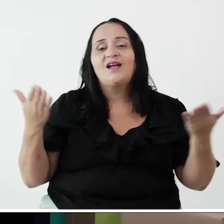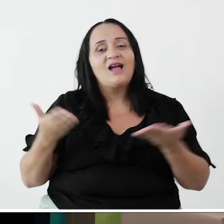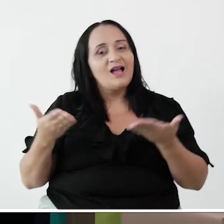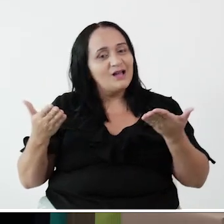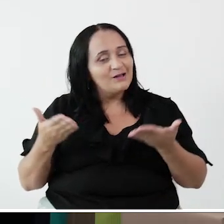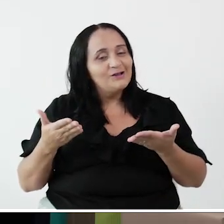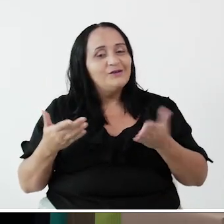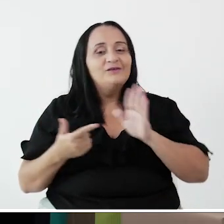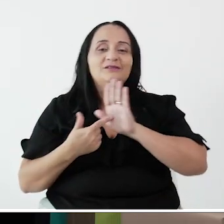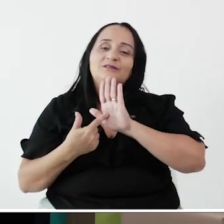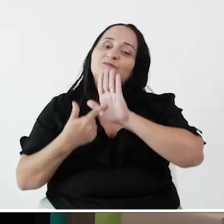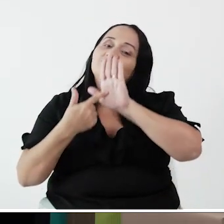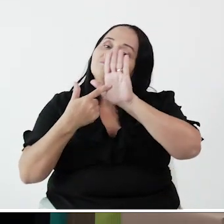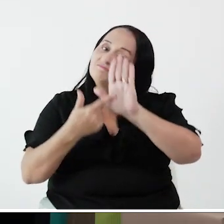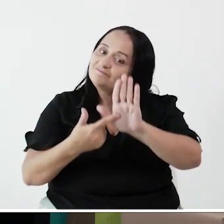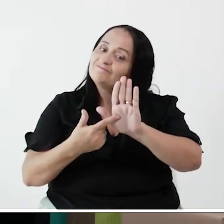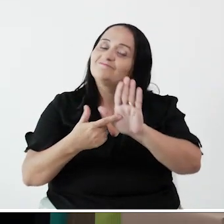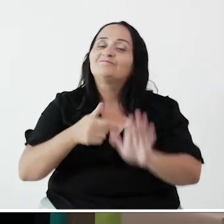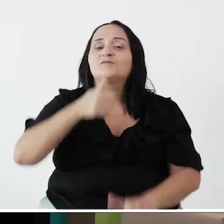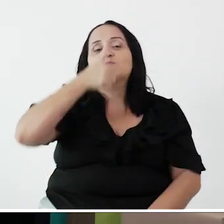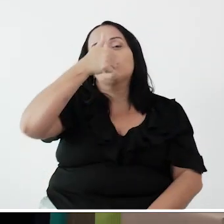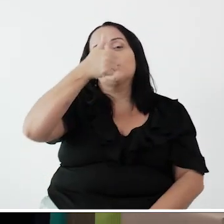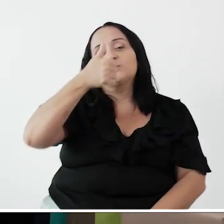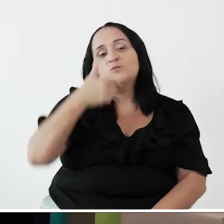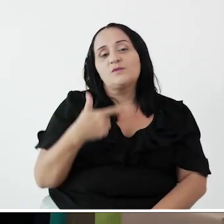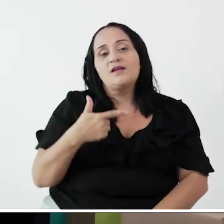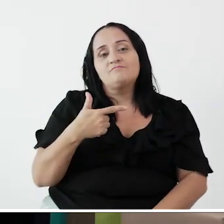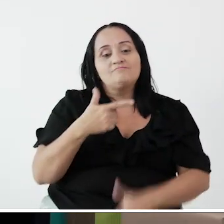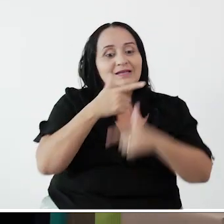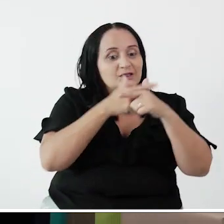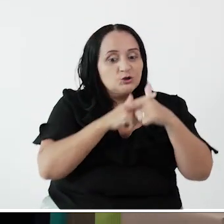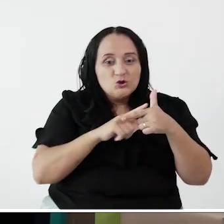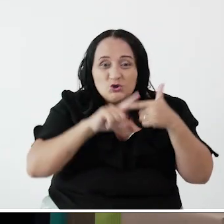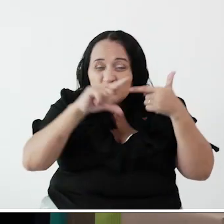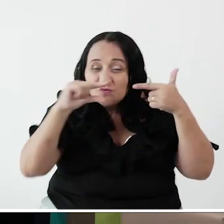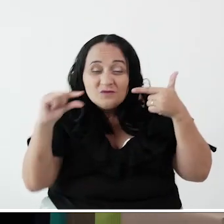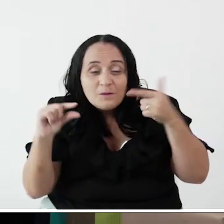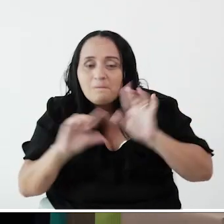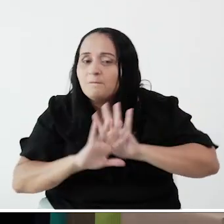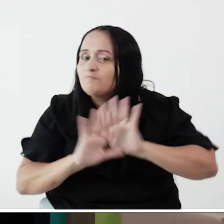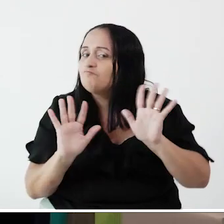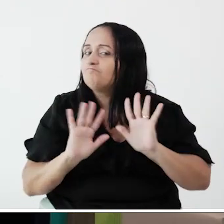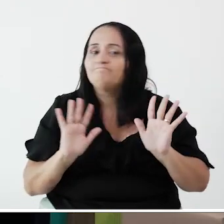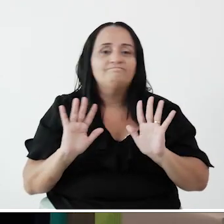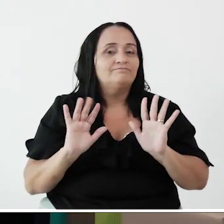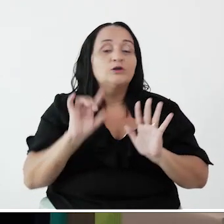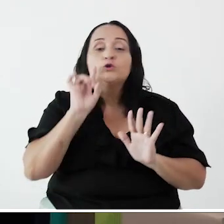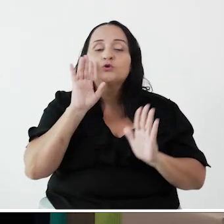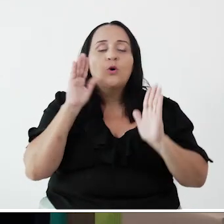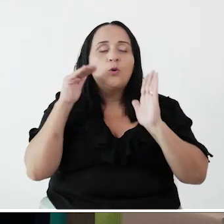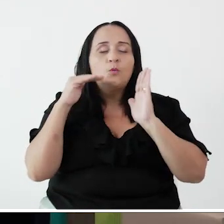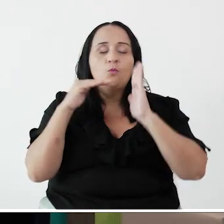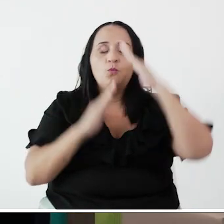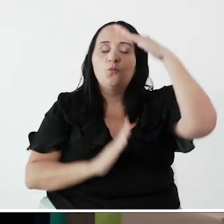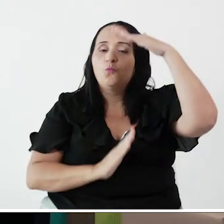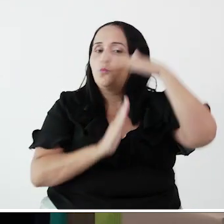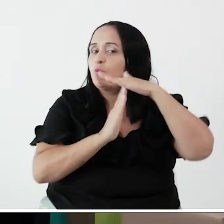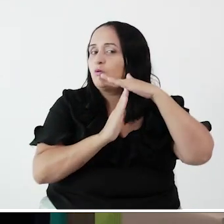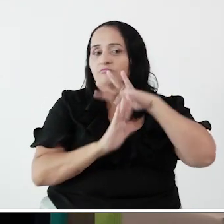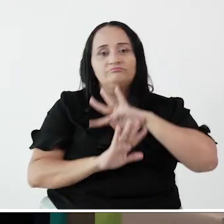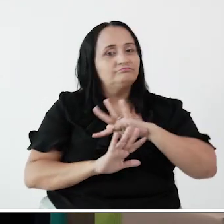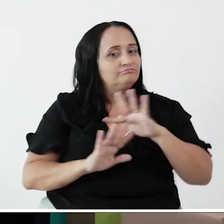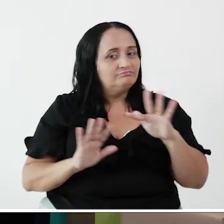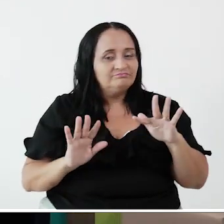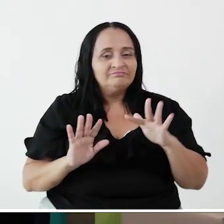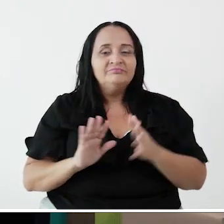Agora, essa é a nossa fração irredutível, que a gente não consegue mais reduzir, tá certo?